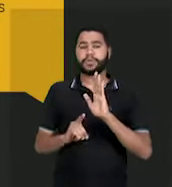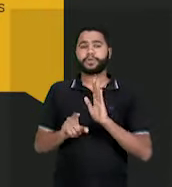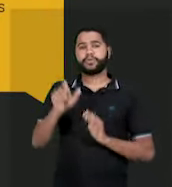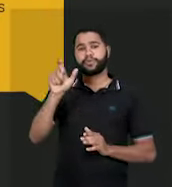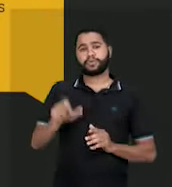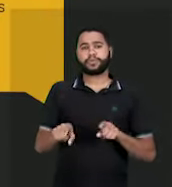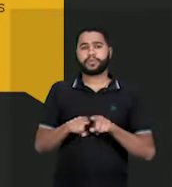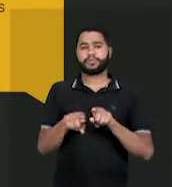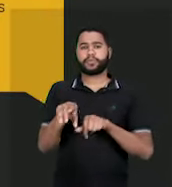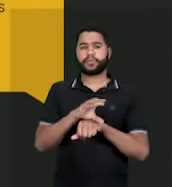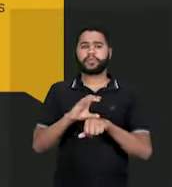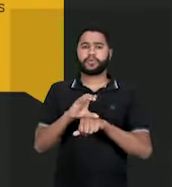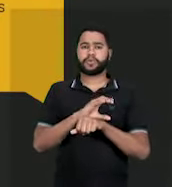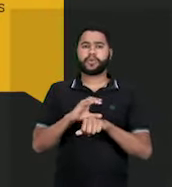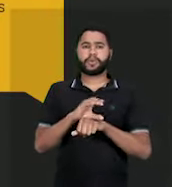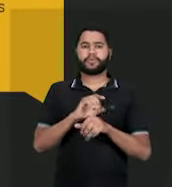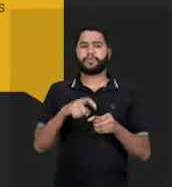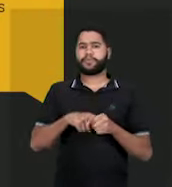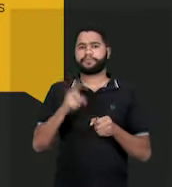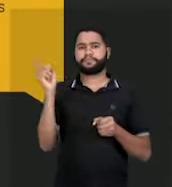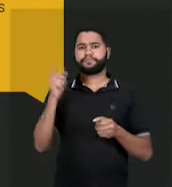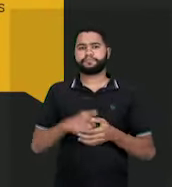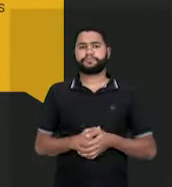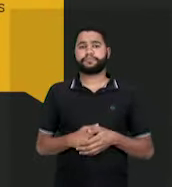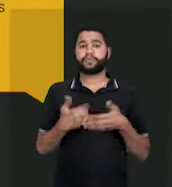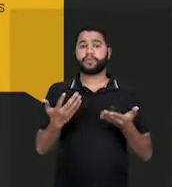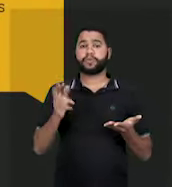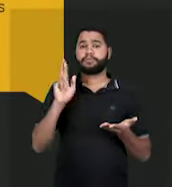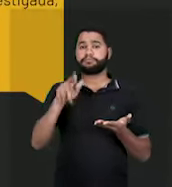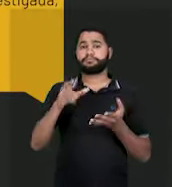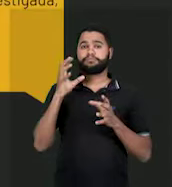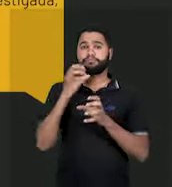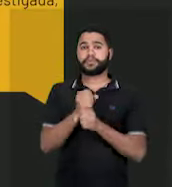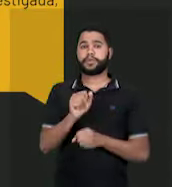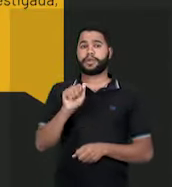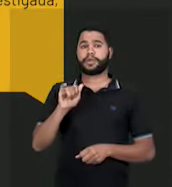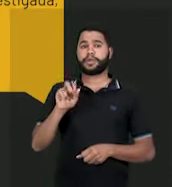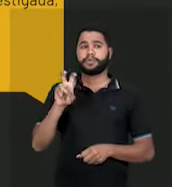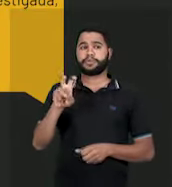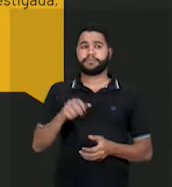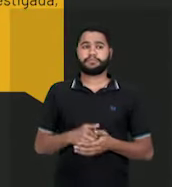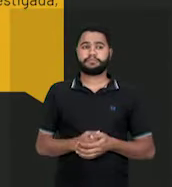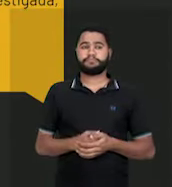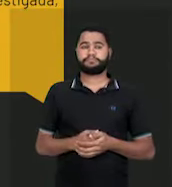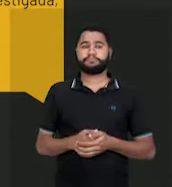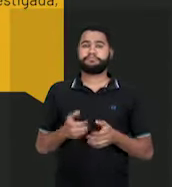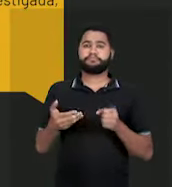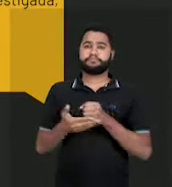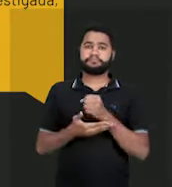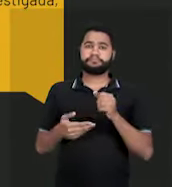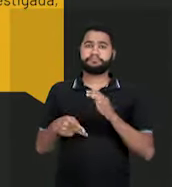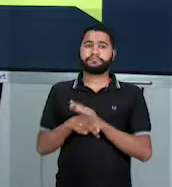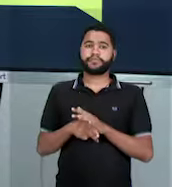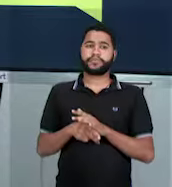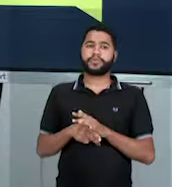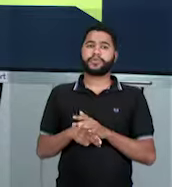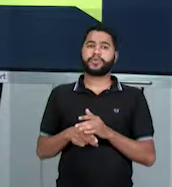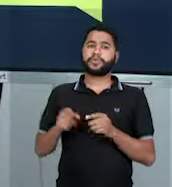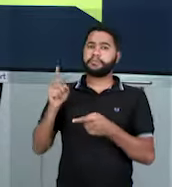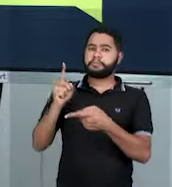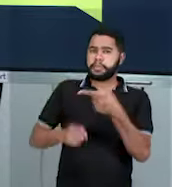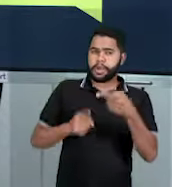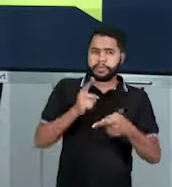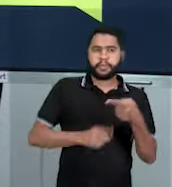e constitucionais foram suspensos. Qual que é o resultado do AI-5, então? Os aparatos de repressão,